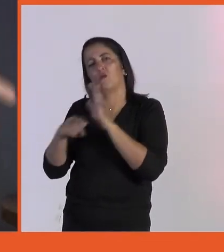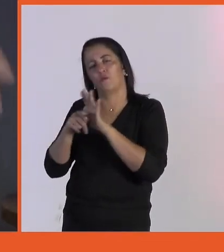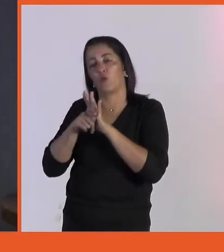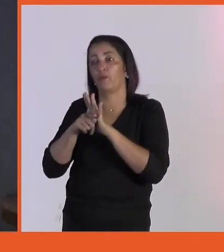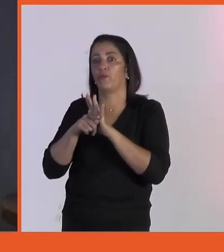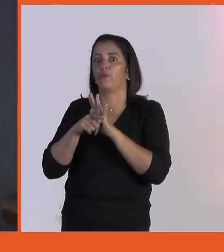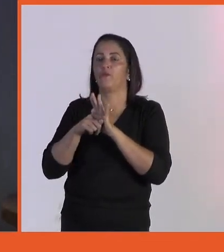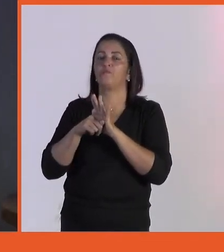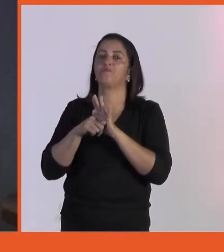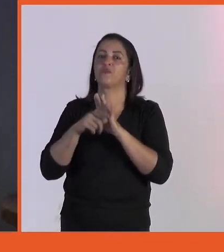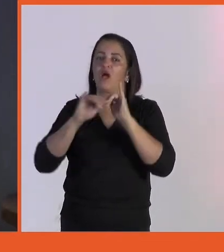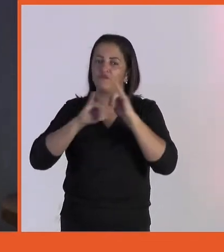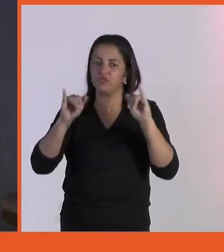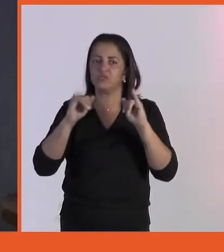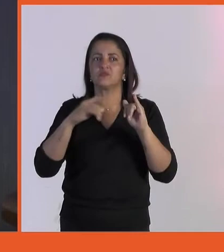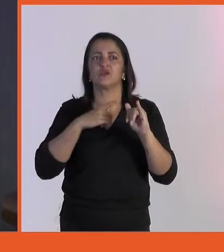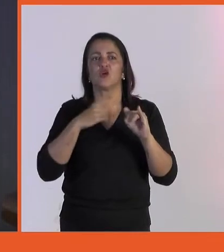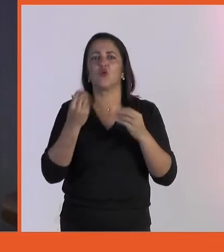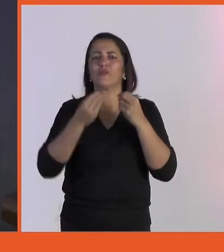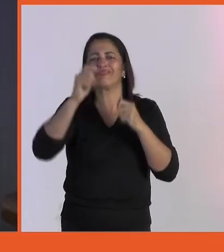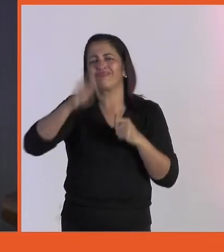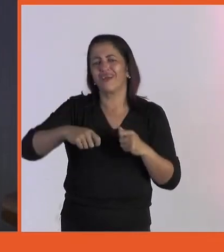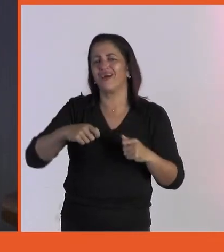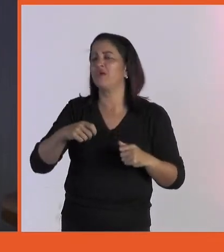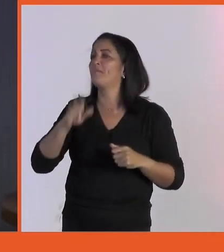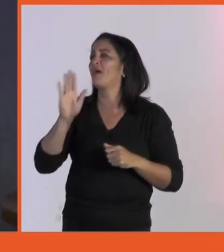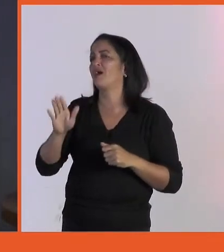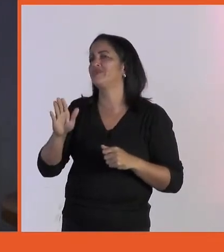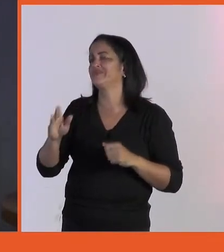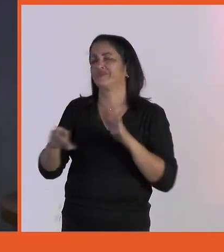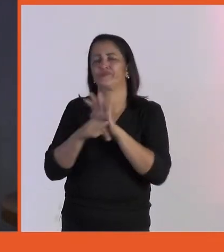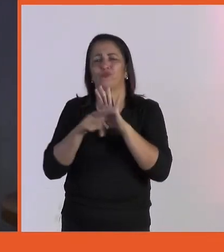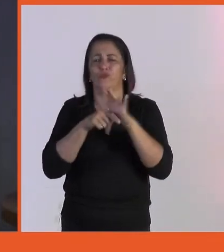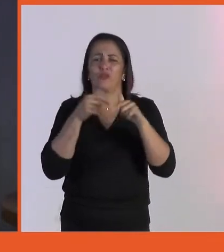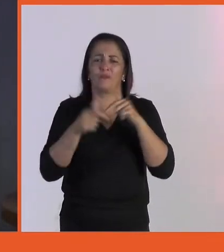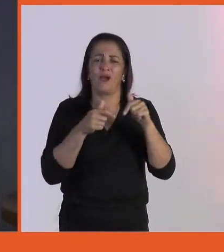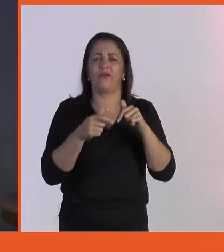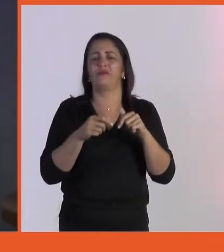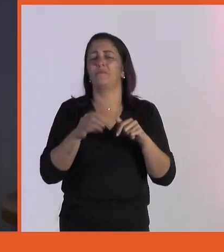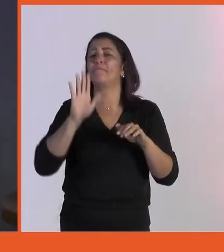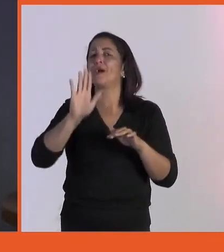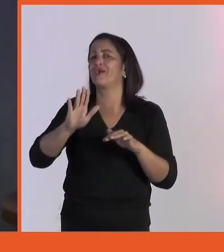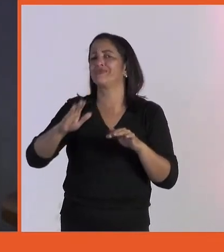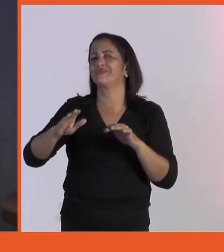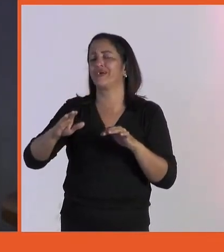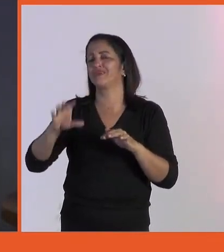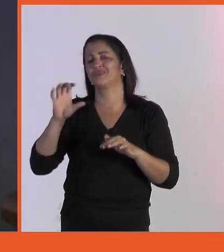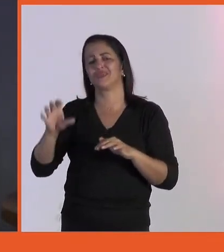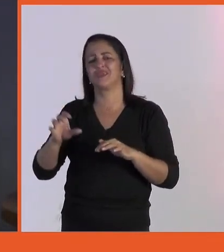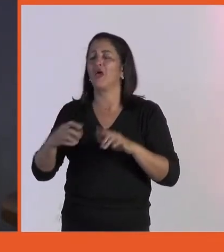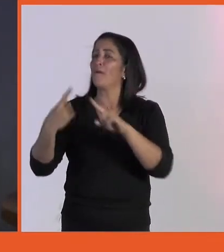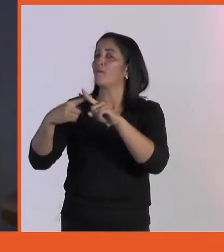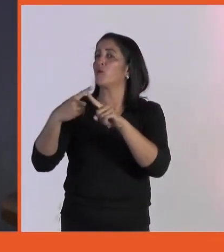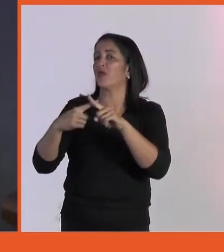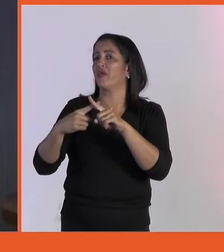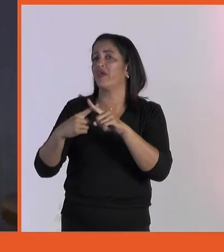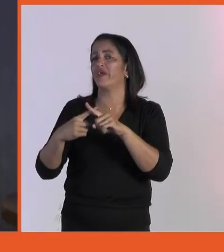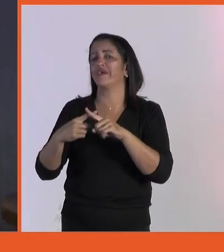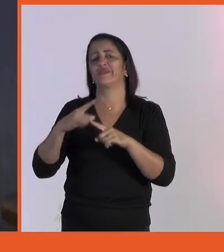estar lá, não vou fazer live, porque eu sou de ressaca. Não, eles sabem que eu vou estar lá, ressaca e tudo, toma engova e bora. Mas é porque